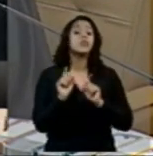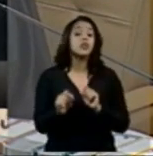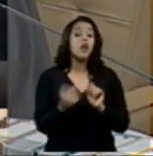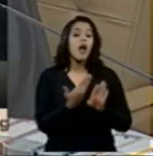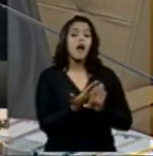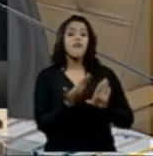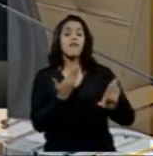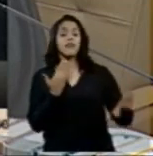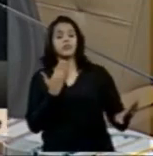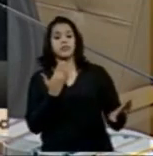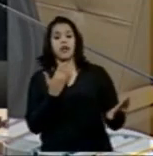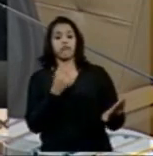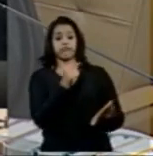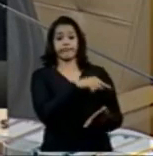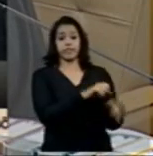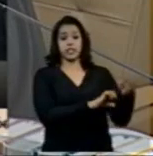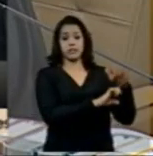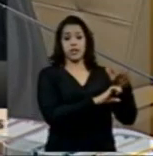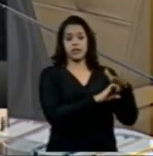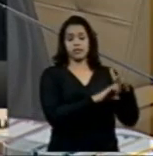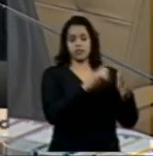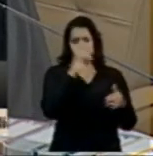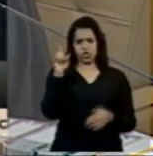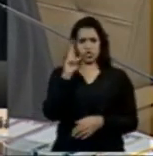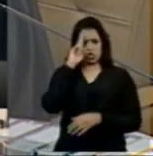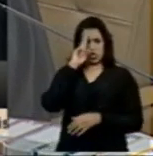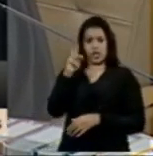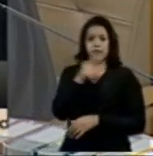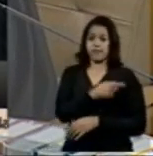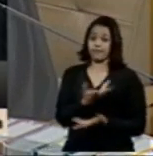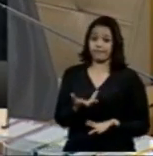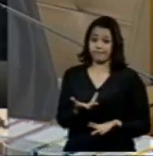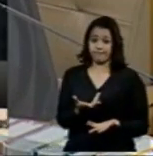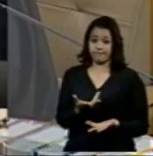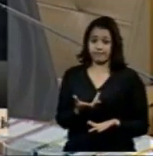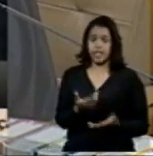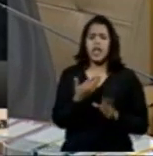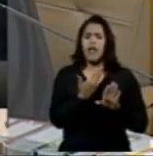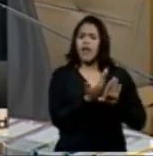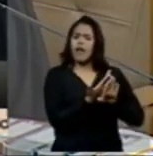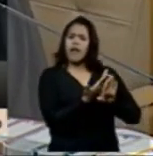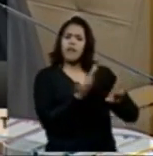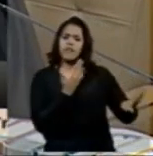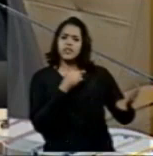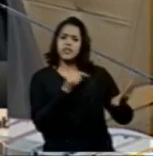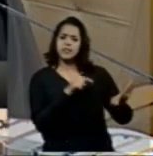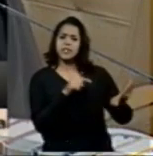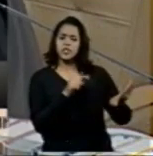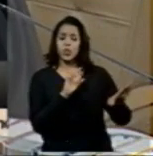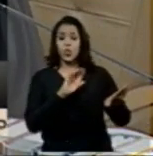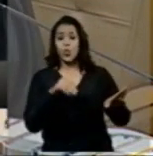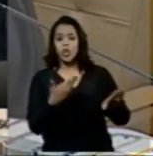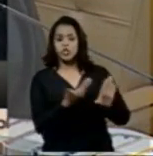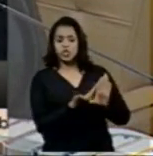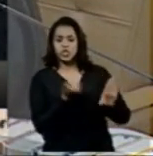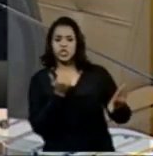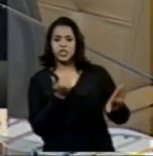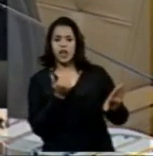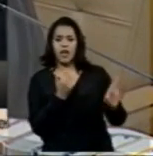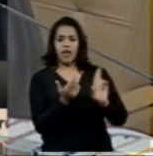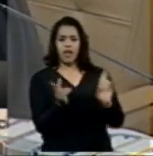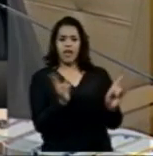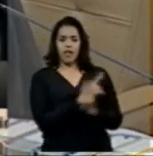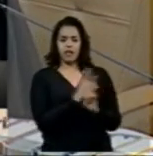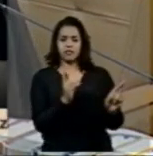do tomador de serviços a condição de empregador. E este afastamento, ao dissociar a relação